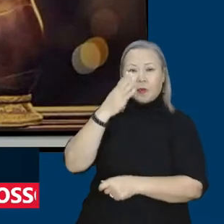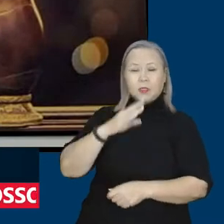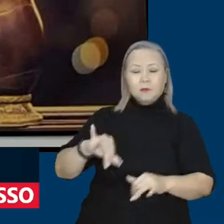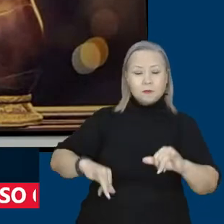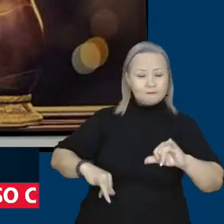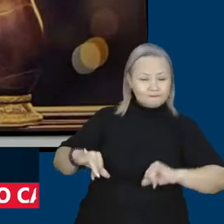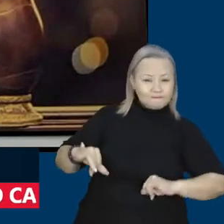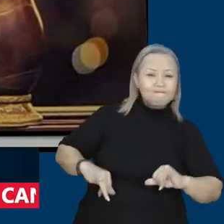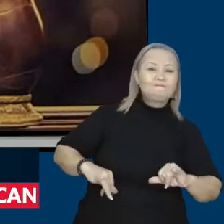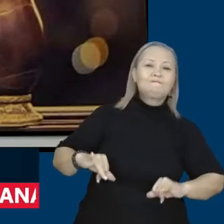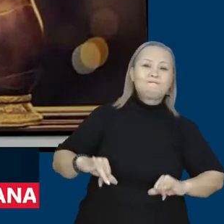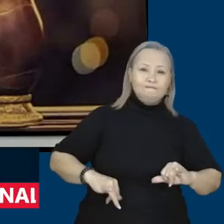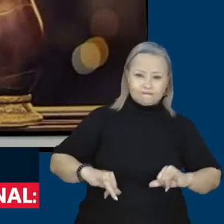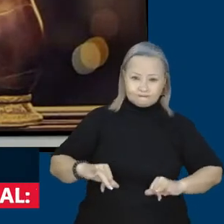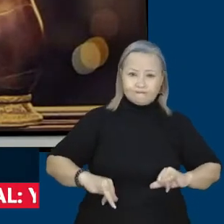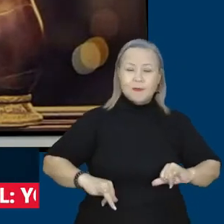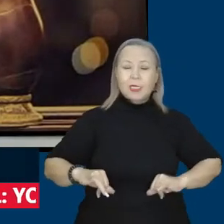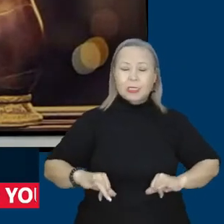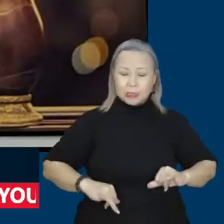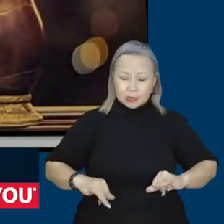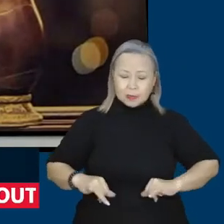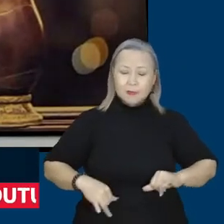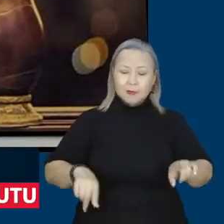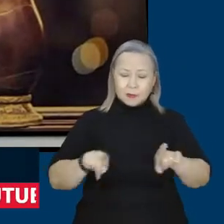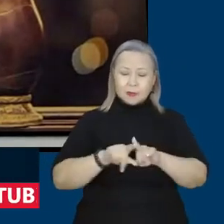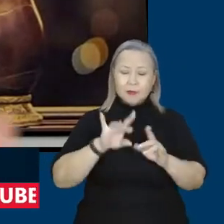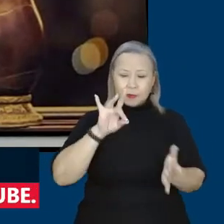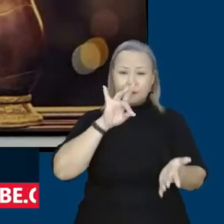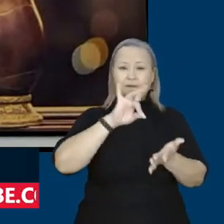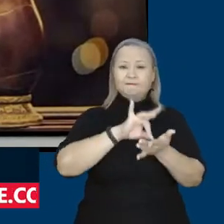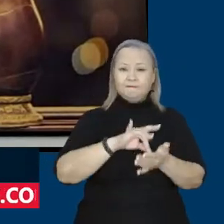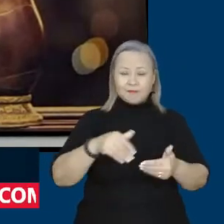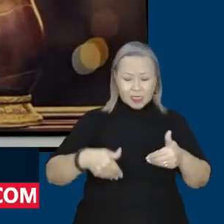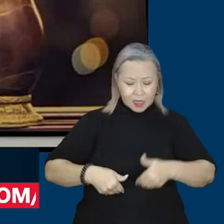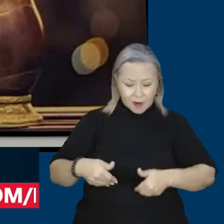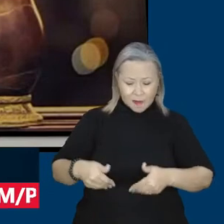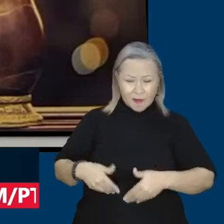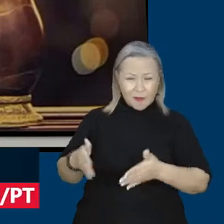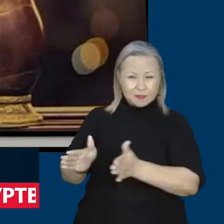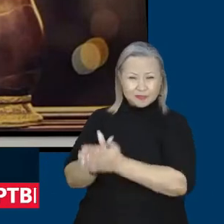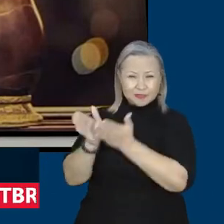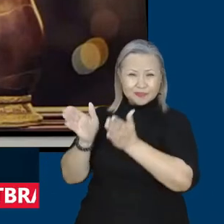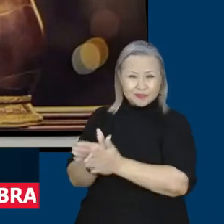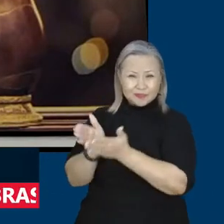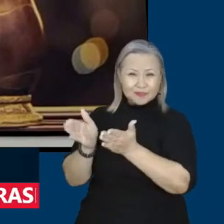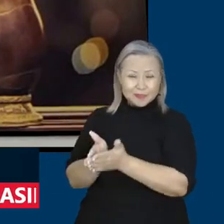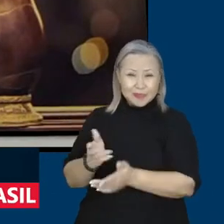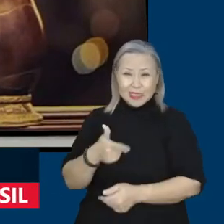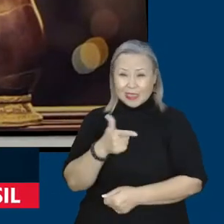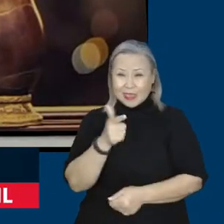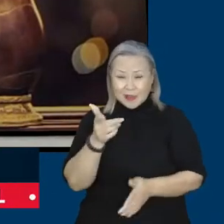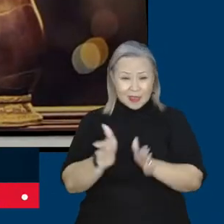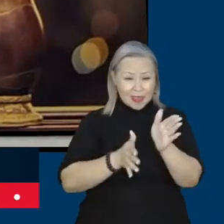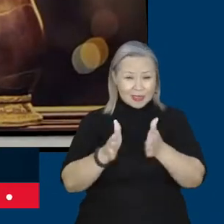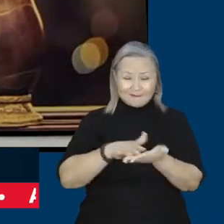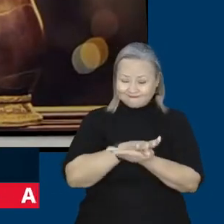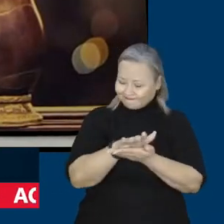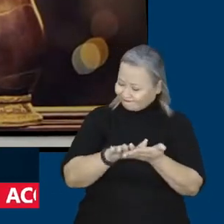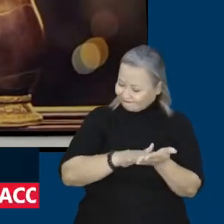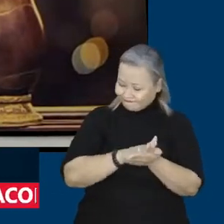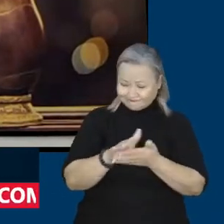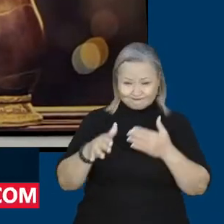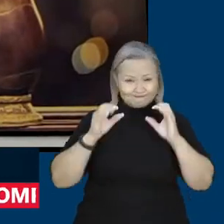não é nem que pagar conta vão sofrer mesmo de fome e miséria não ter acesso a praticamente nada